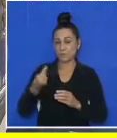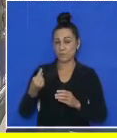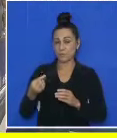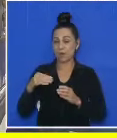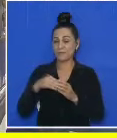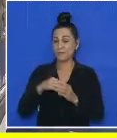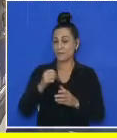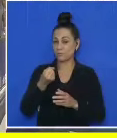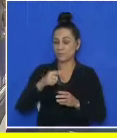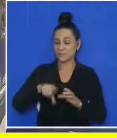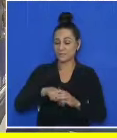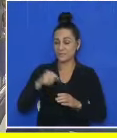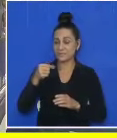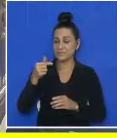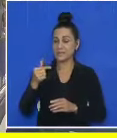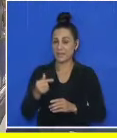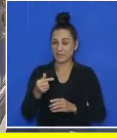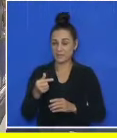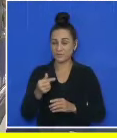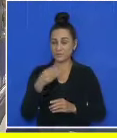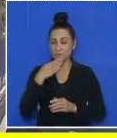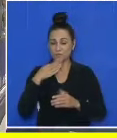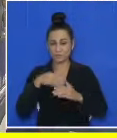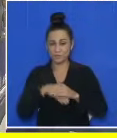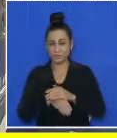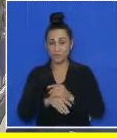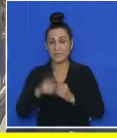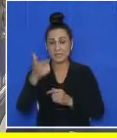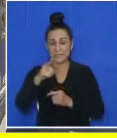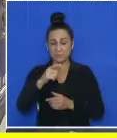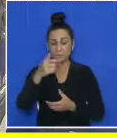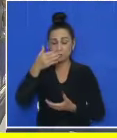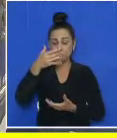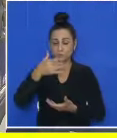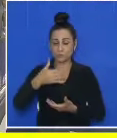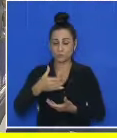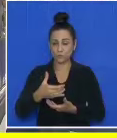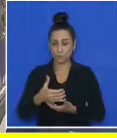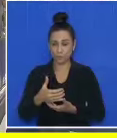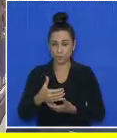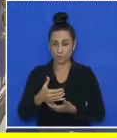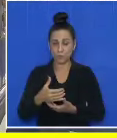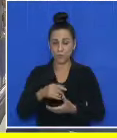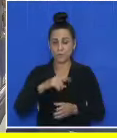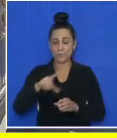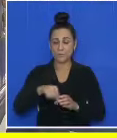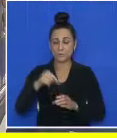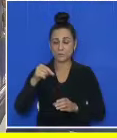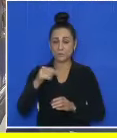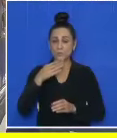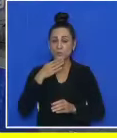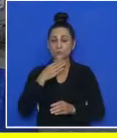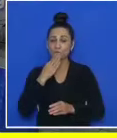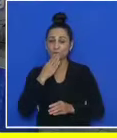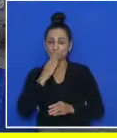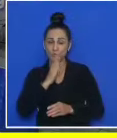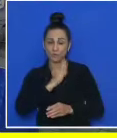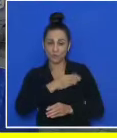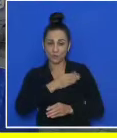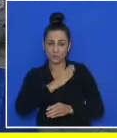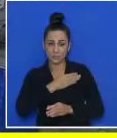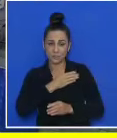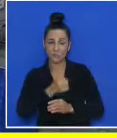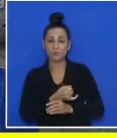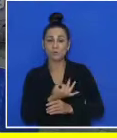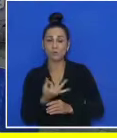Deste globo sortearemos as 7 dezenas da Time Mania. Em seguida, o globo será reabastecido para a realização do sorteio do Time do Coração,